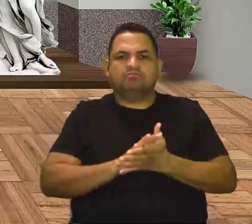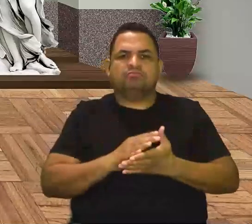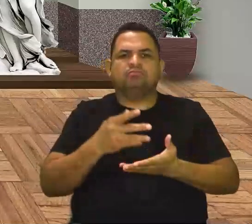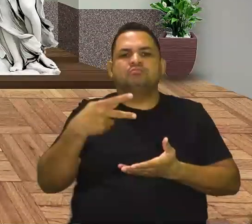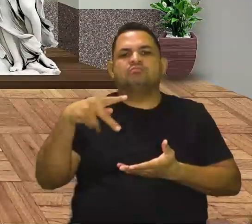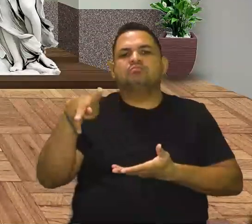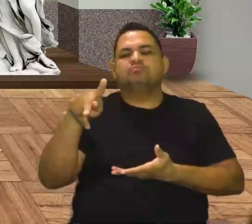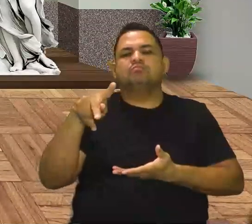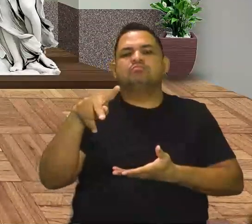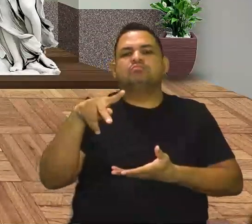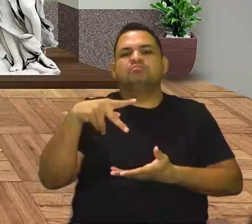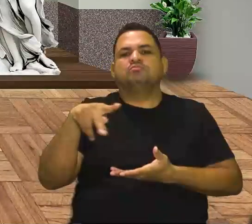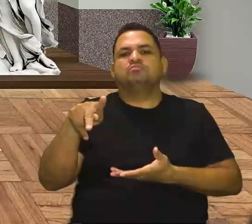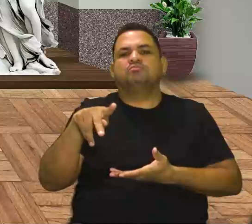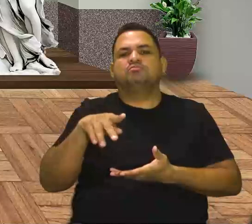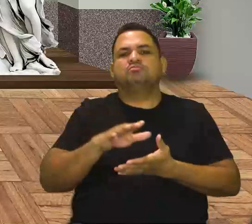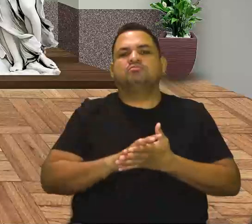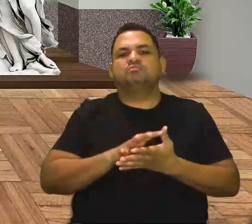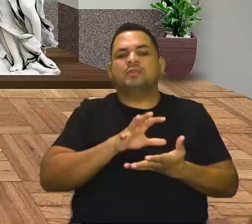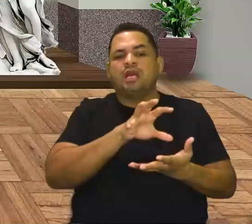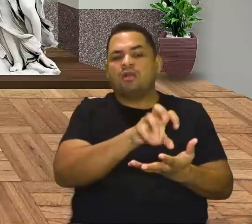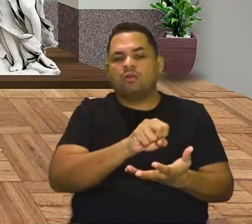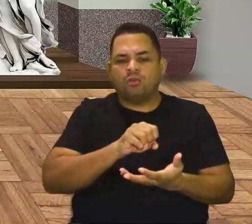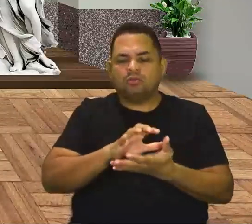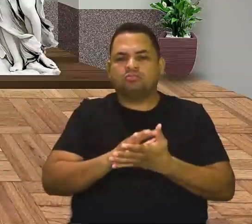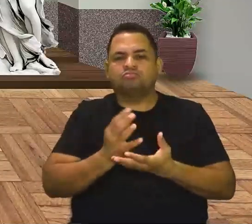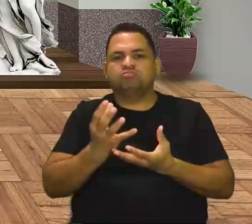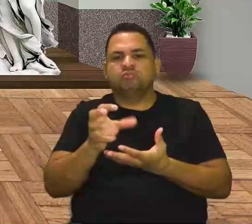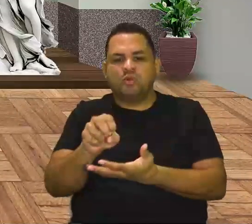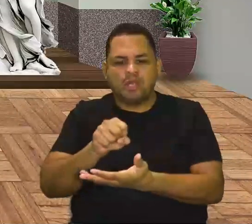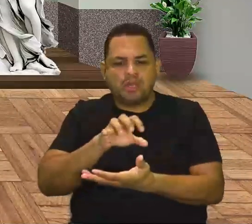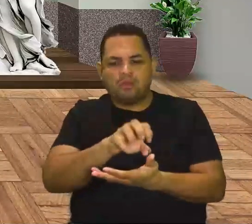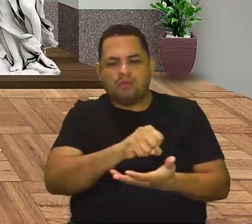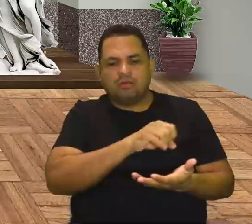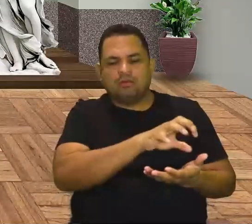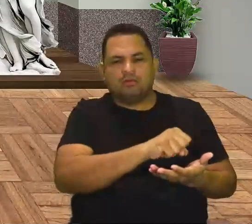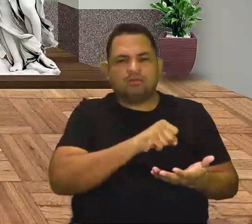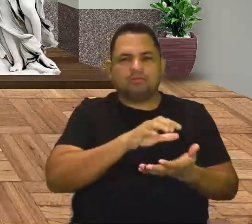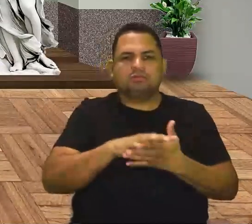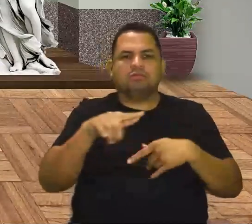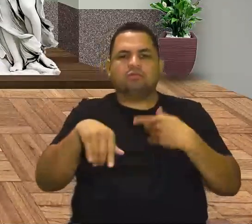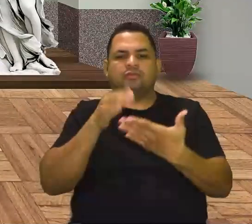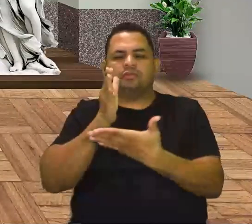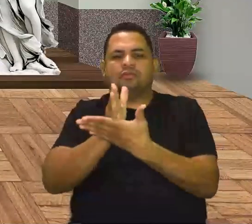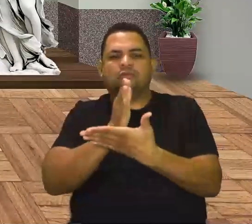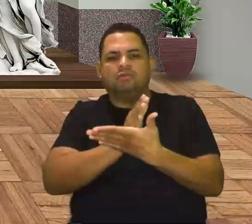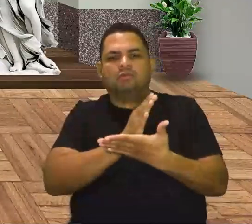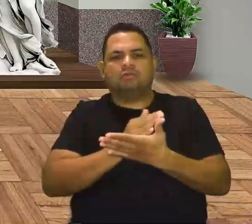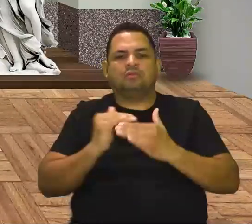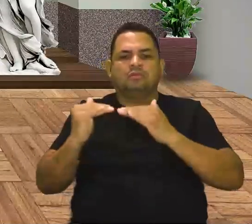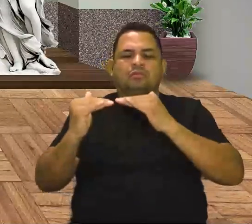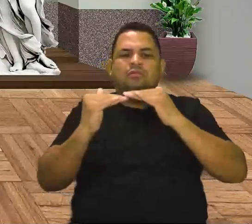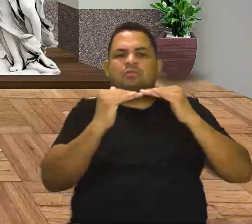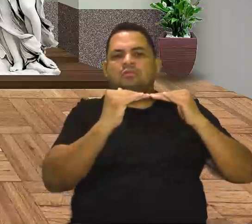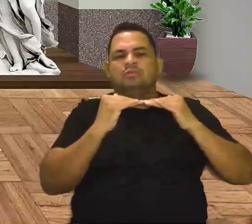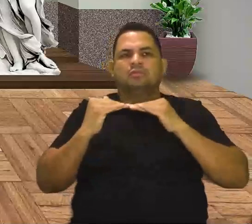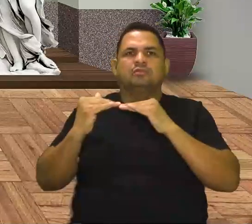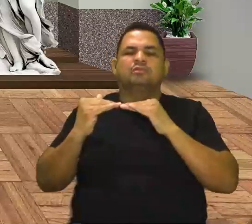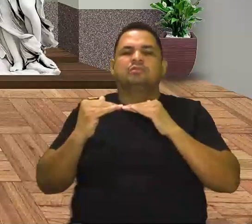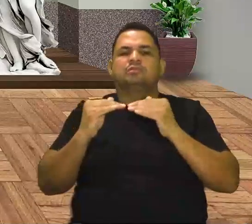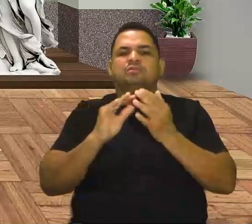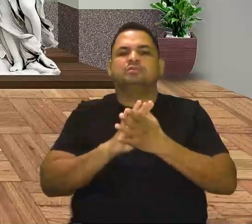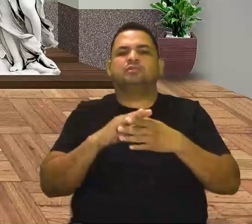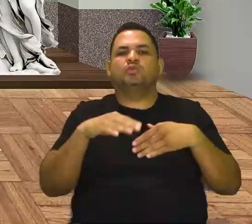para a colheita, eu mesmo vou colher. E nós vamos dividir igualmente entre nós.